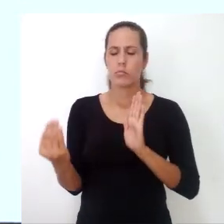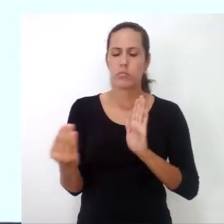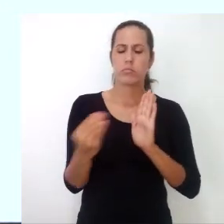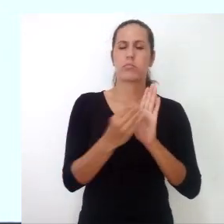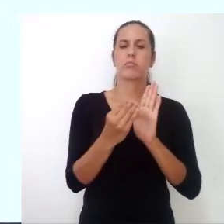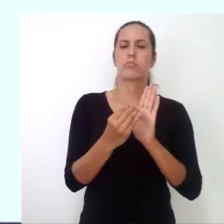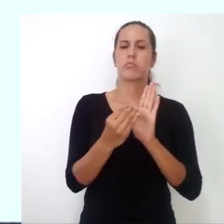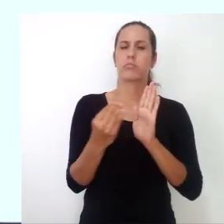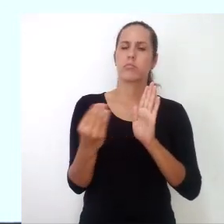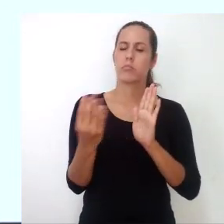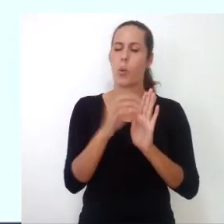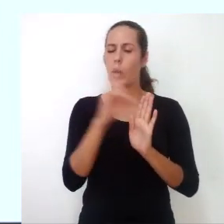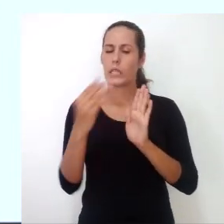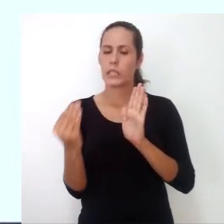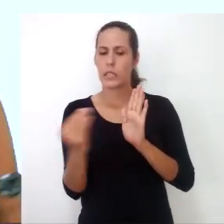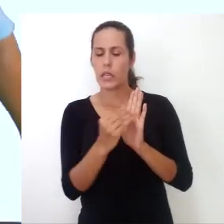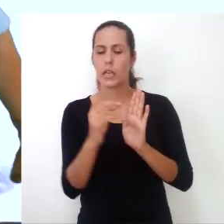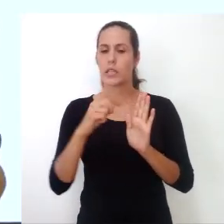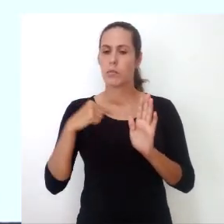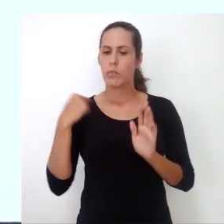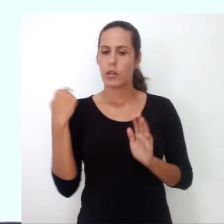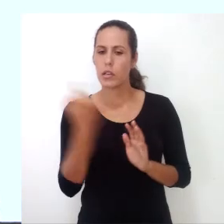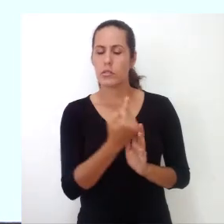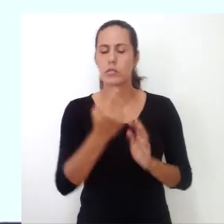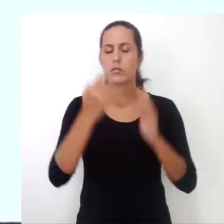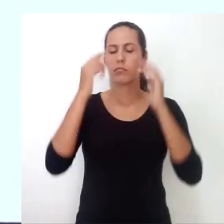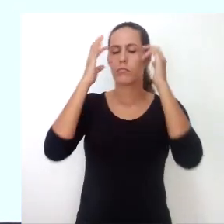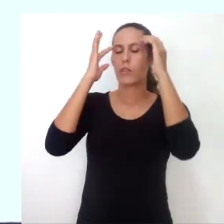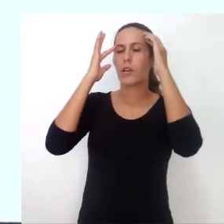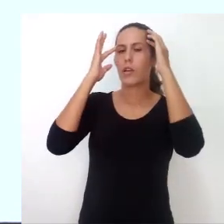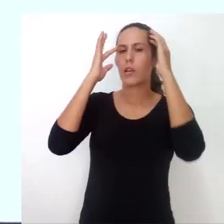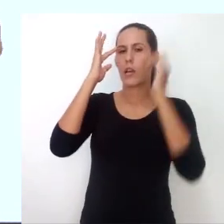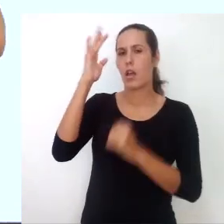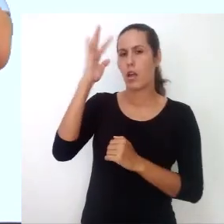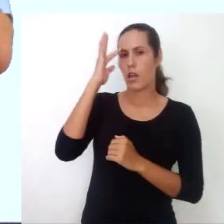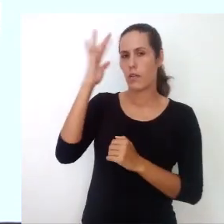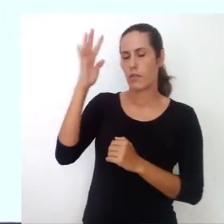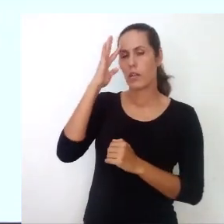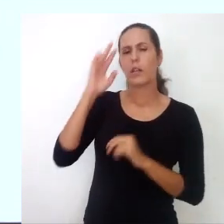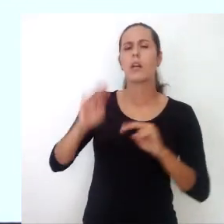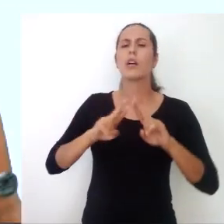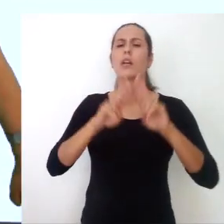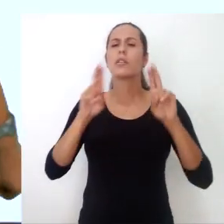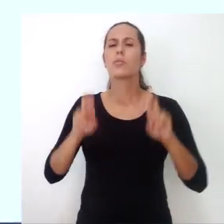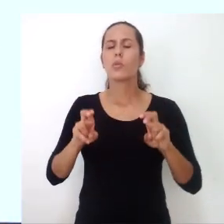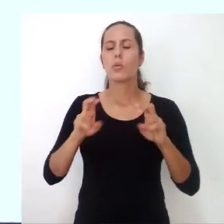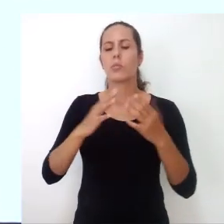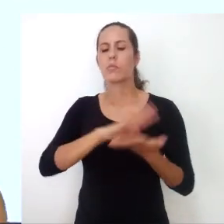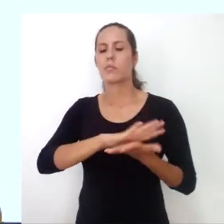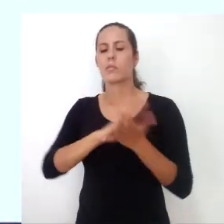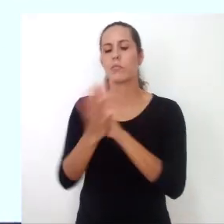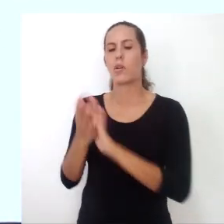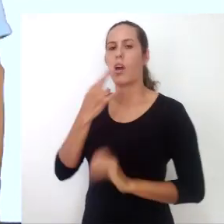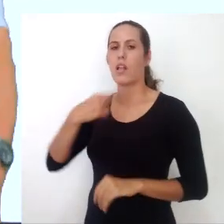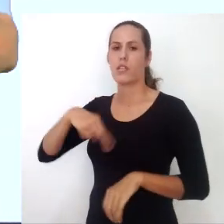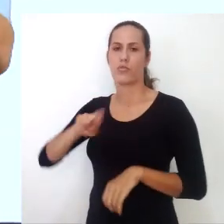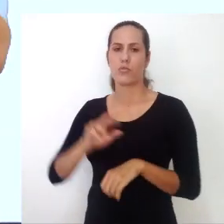data, certo? Instaurar uma data para meditar contra a intolerância